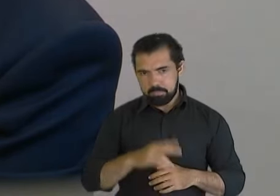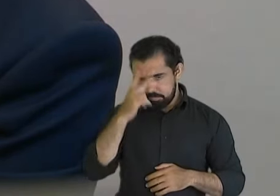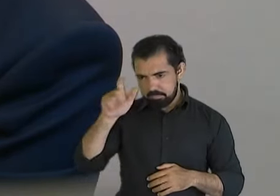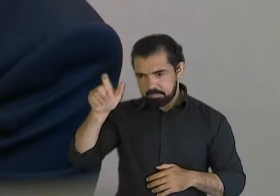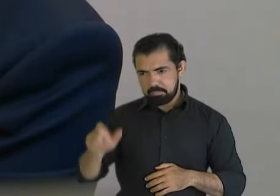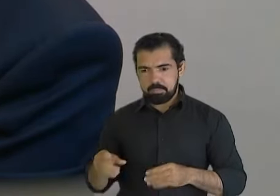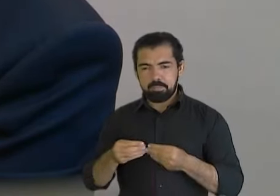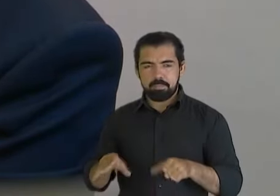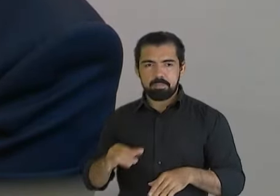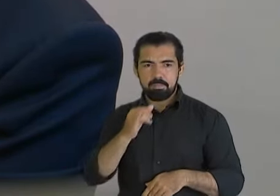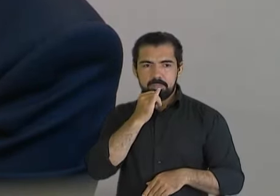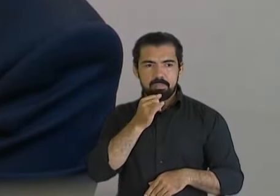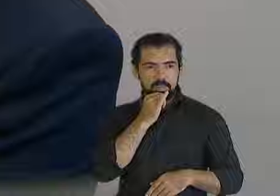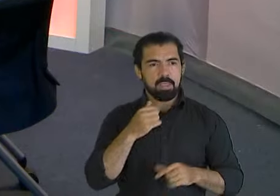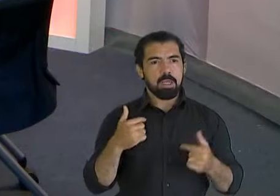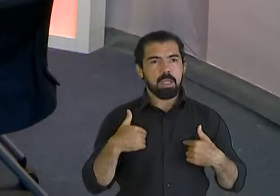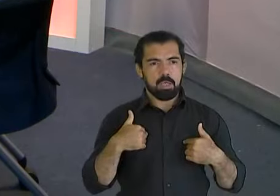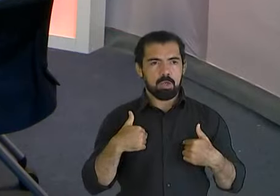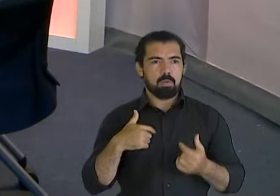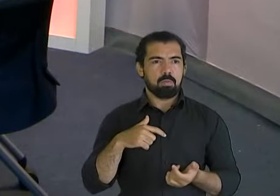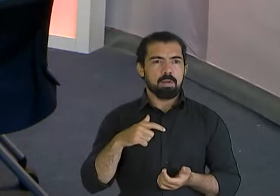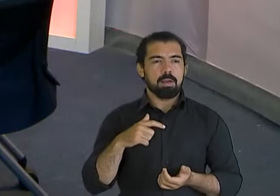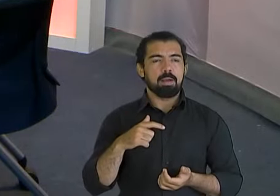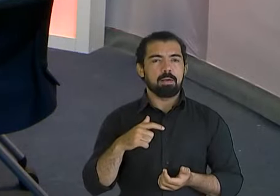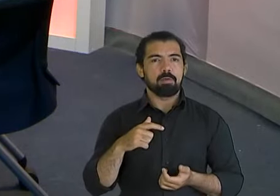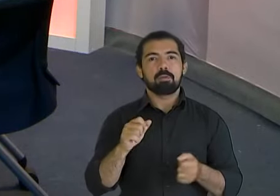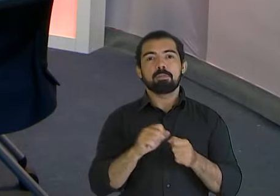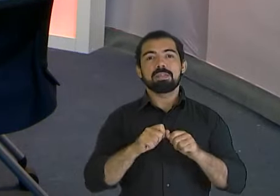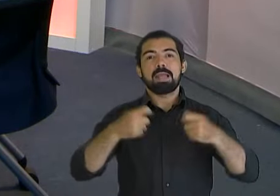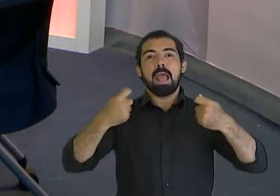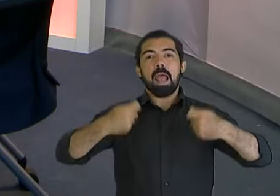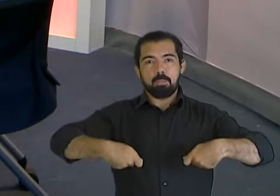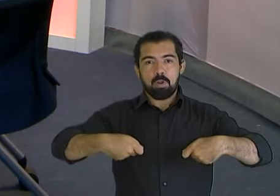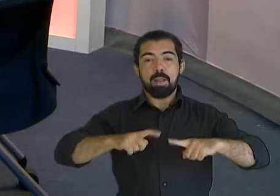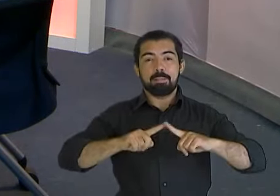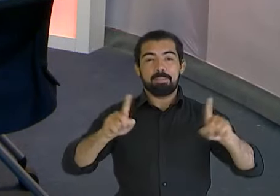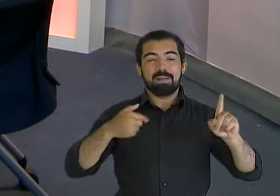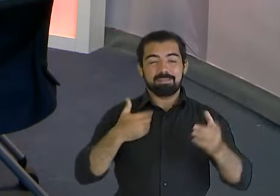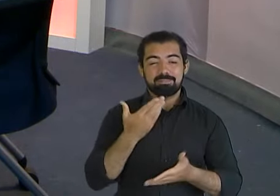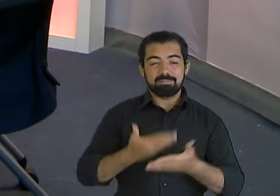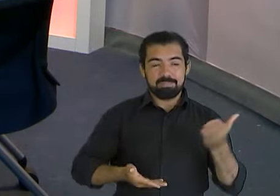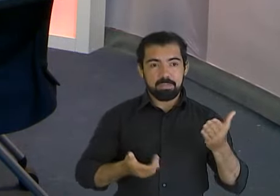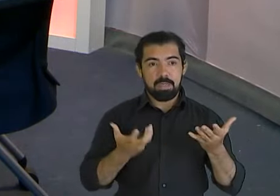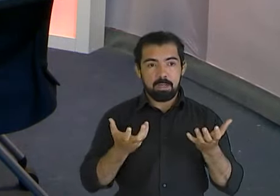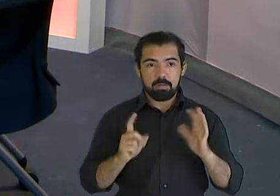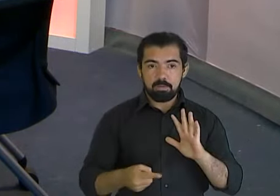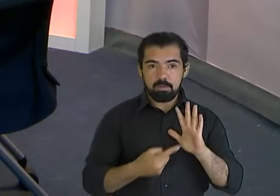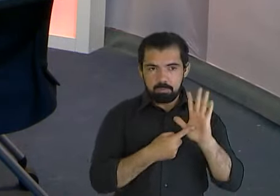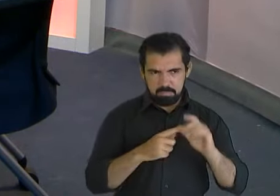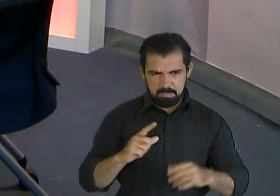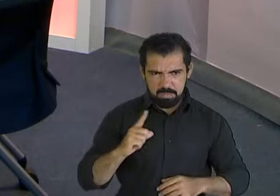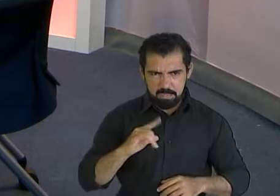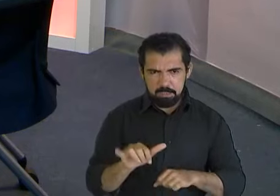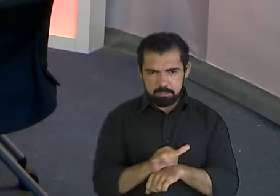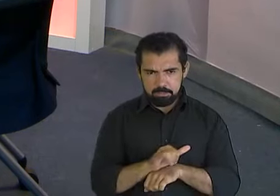prejudicou, eu quero de alguma forma, eu sei que é um jogo ilegal, mas eu quero denunciar, eu quero tomar alguma